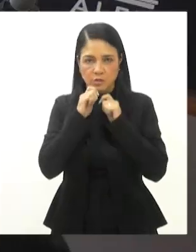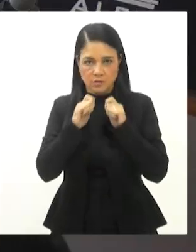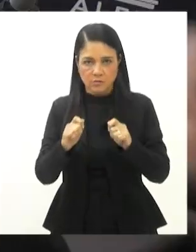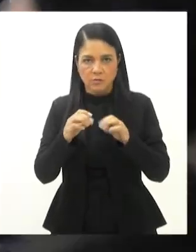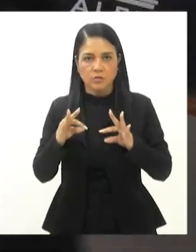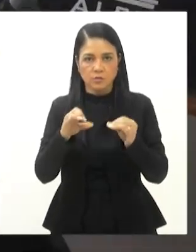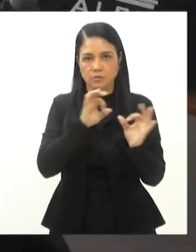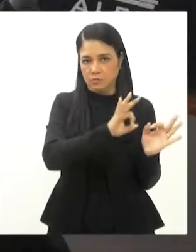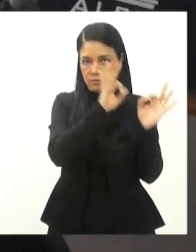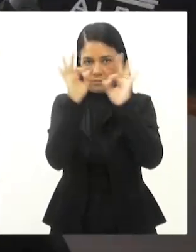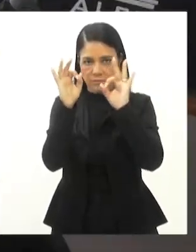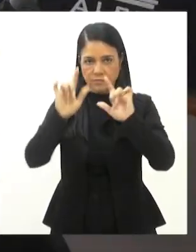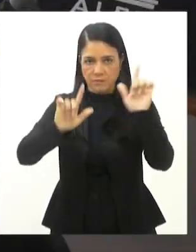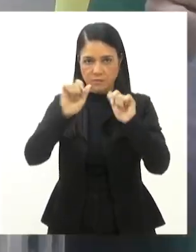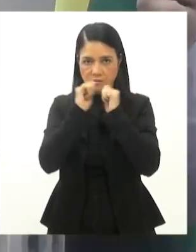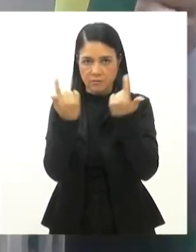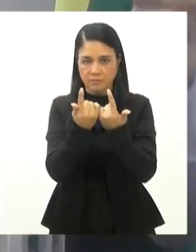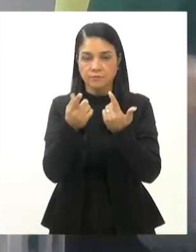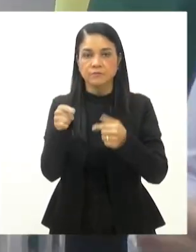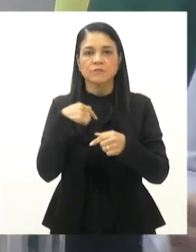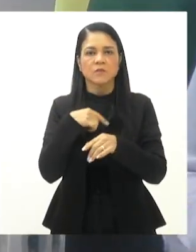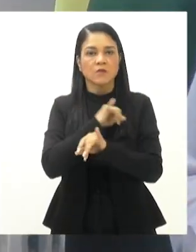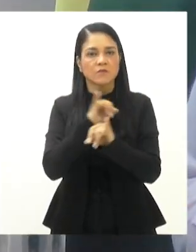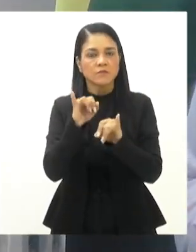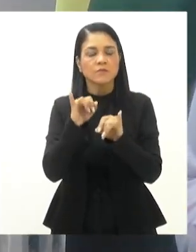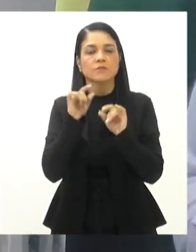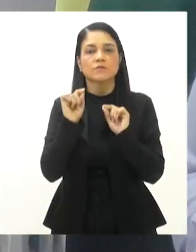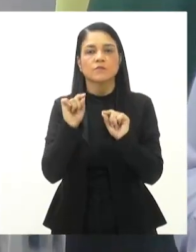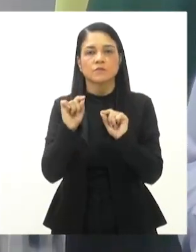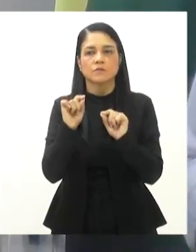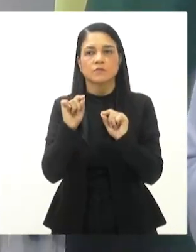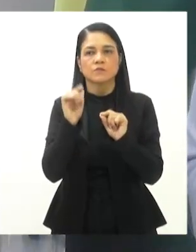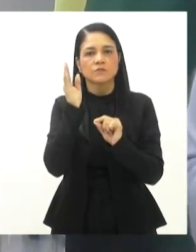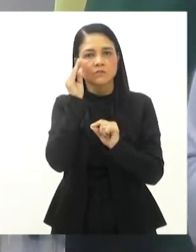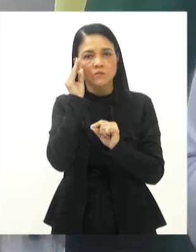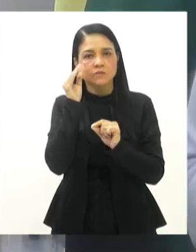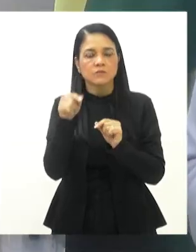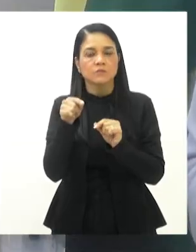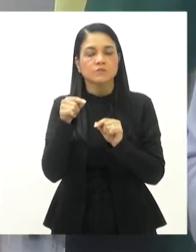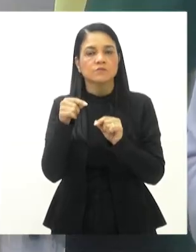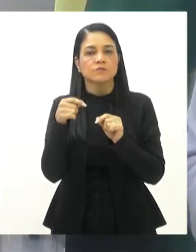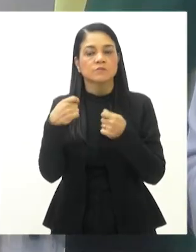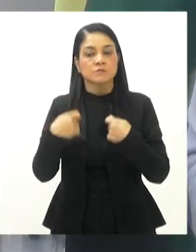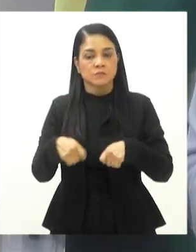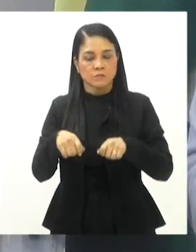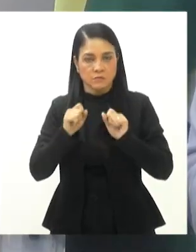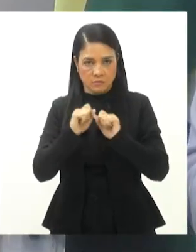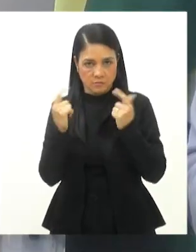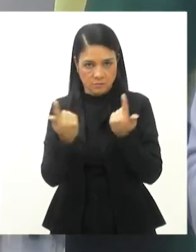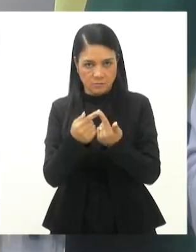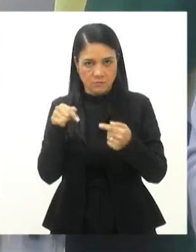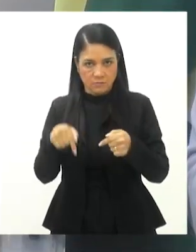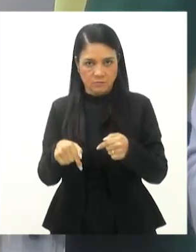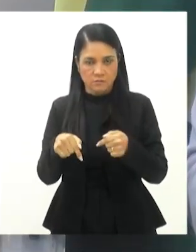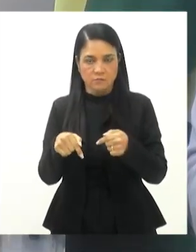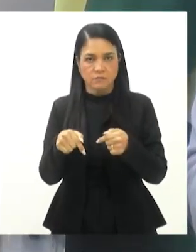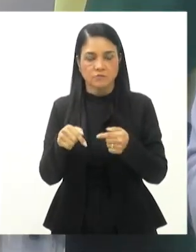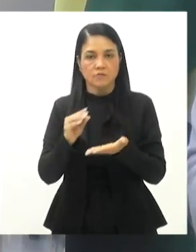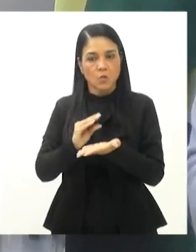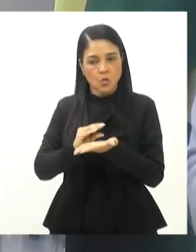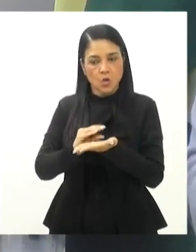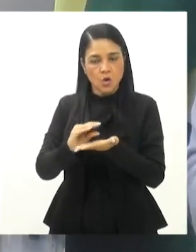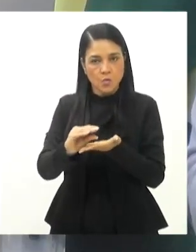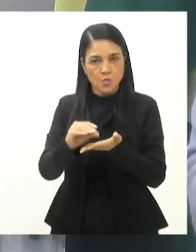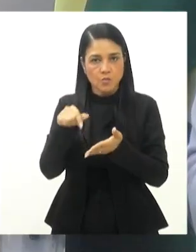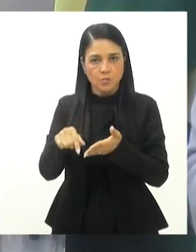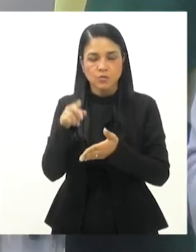nos assistem. Só fazer uma observação. A gente precisa estabelecer nessa casa que toda vez que tiver um repasse de um